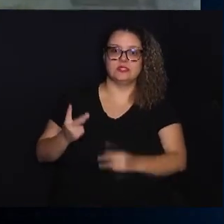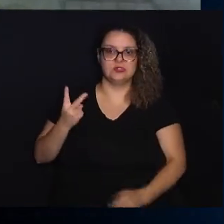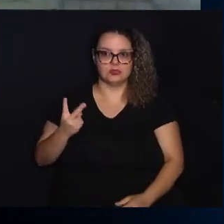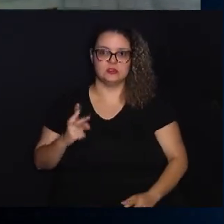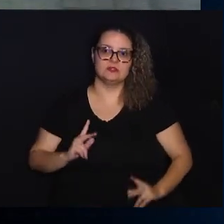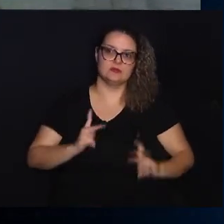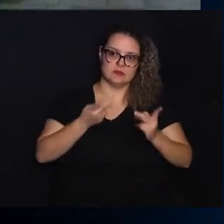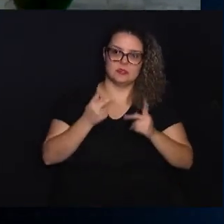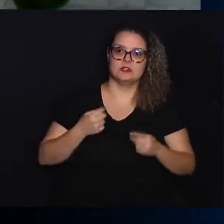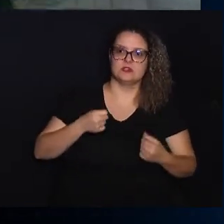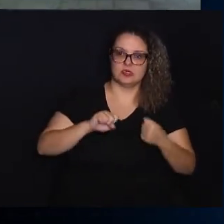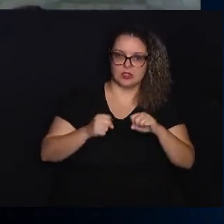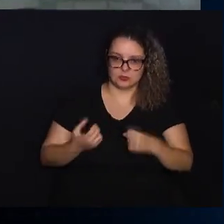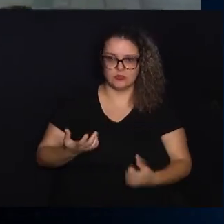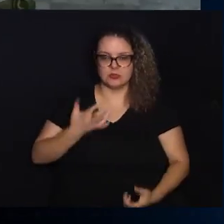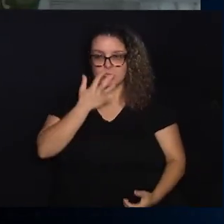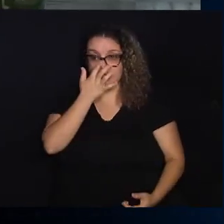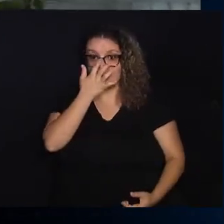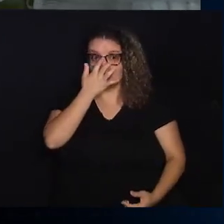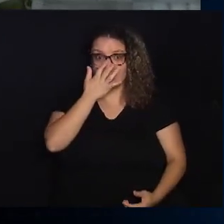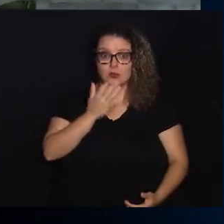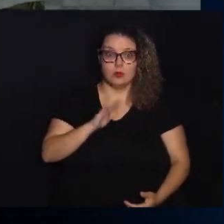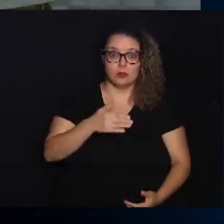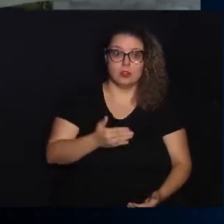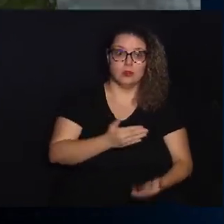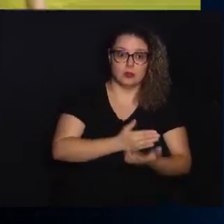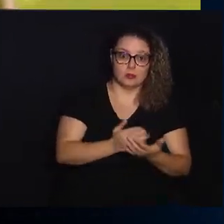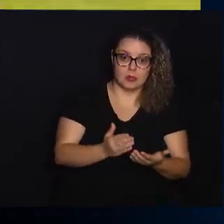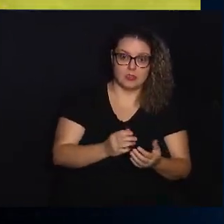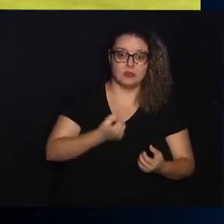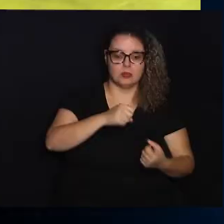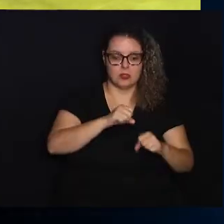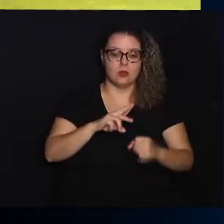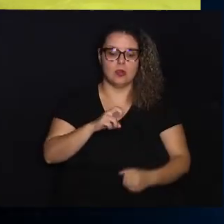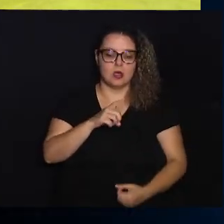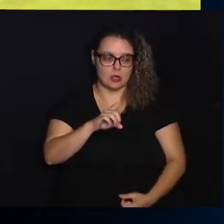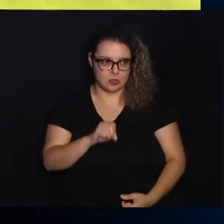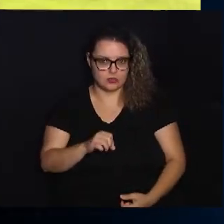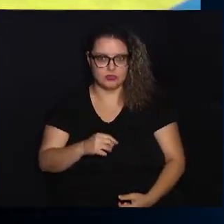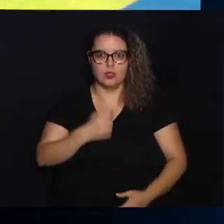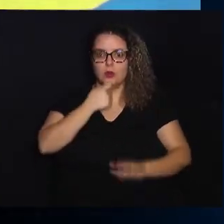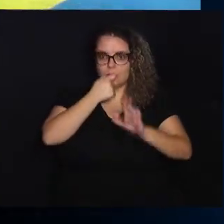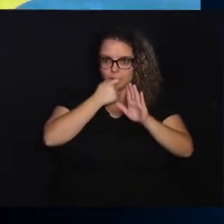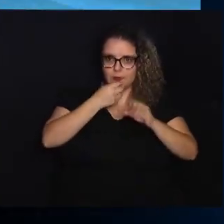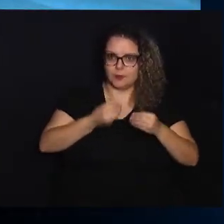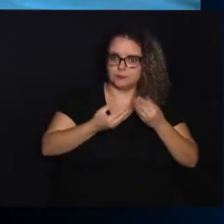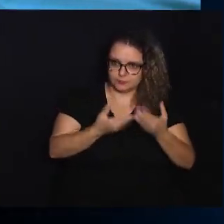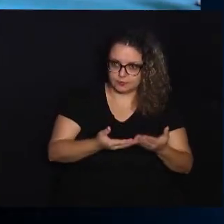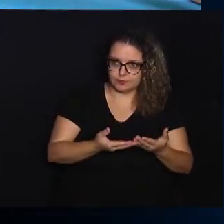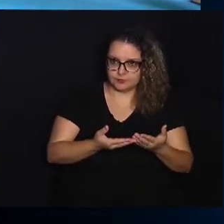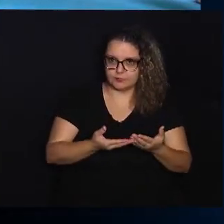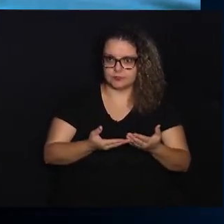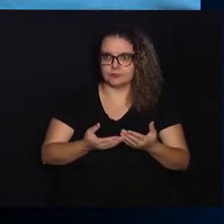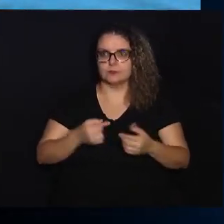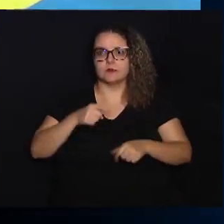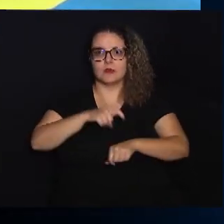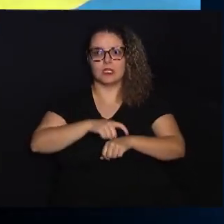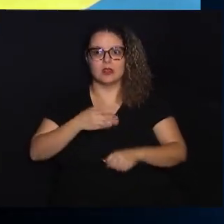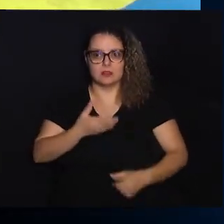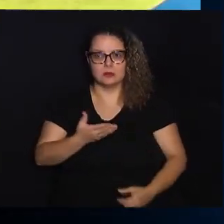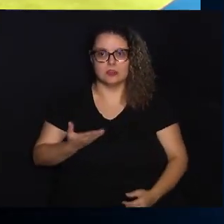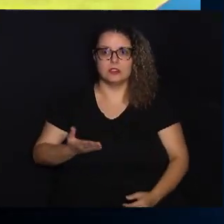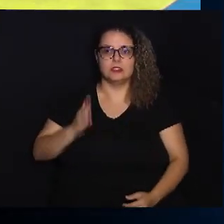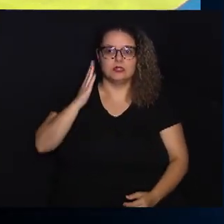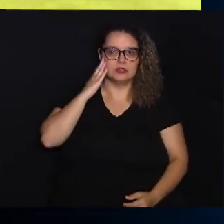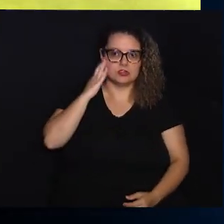vence a luta. Tá? Então toda a pontuação do round, quando encerra-se o round, tem a pontuação que a arbitragem dá,